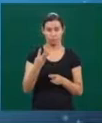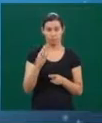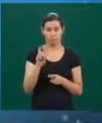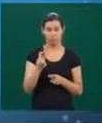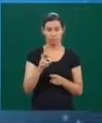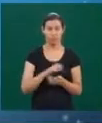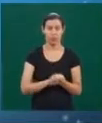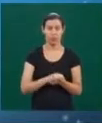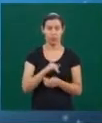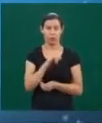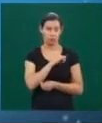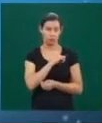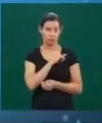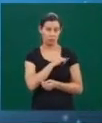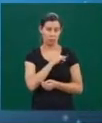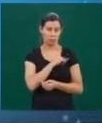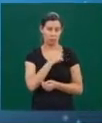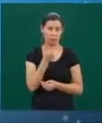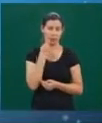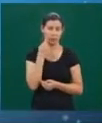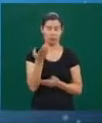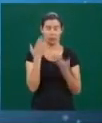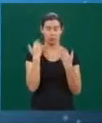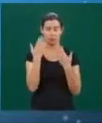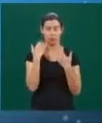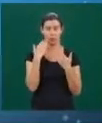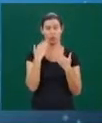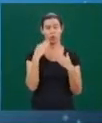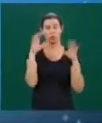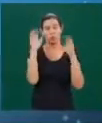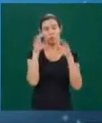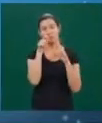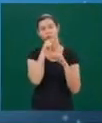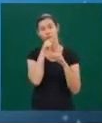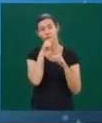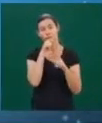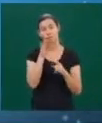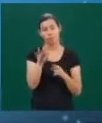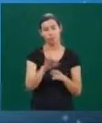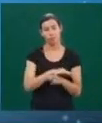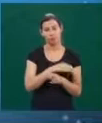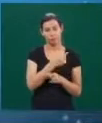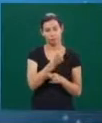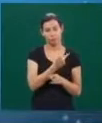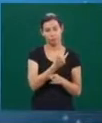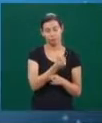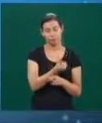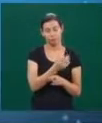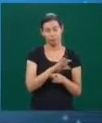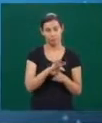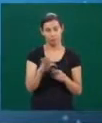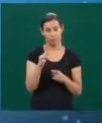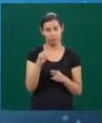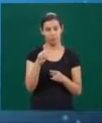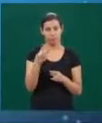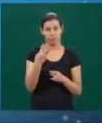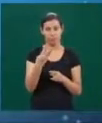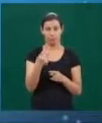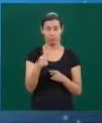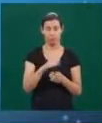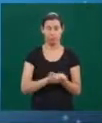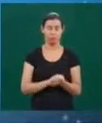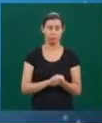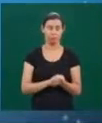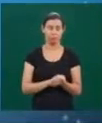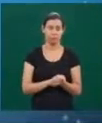Em Ituiutaba, a sexta vai ser quente e sem nenhuma previsão de chuva. Mínima de 26 e máxima de 37